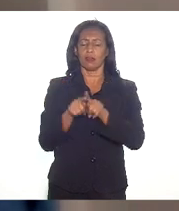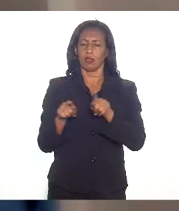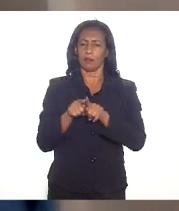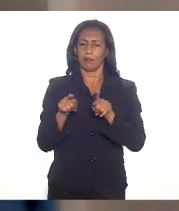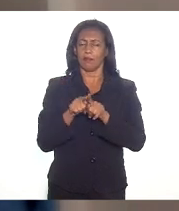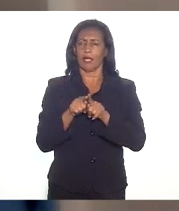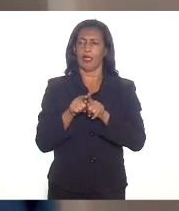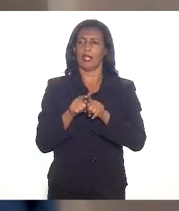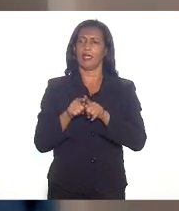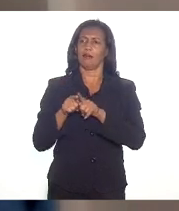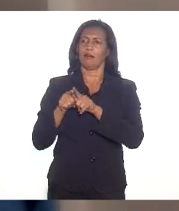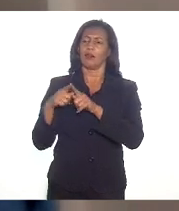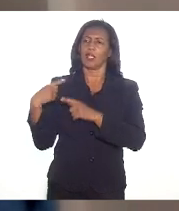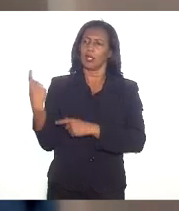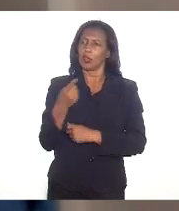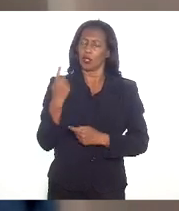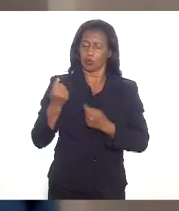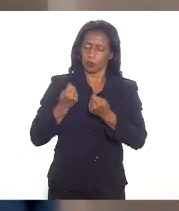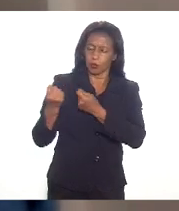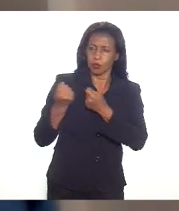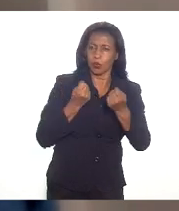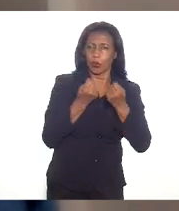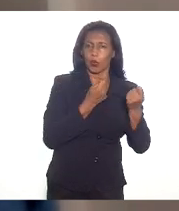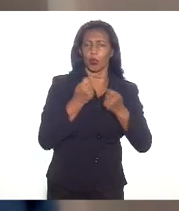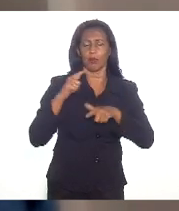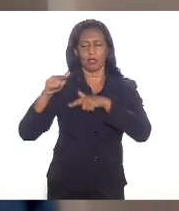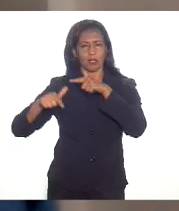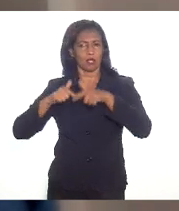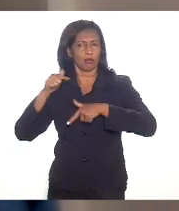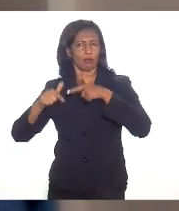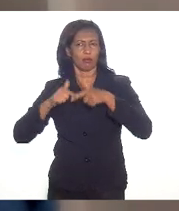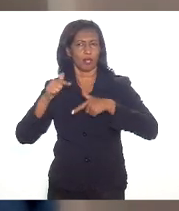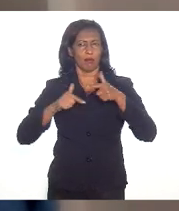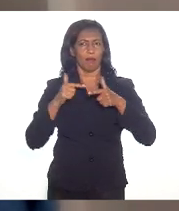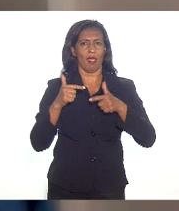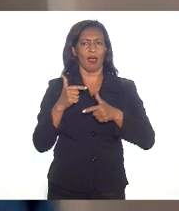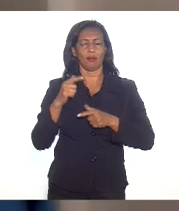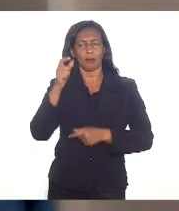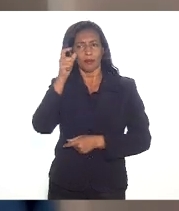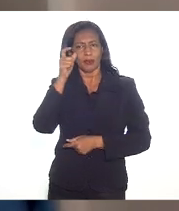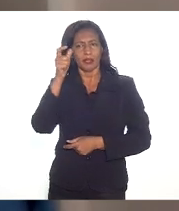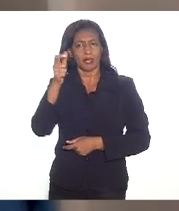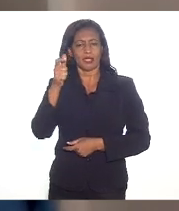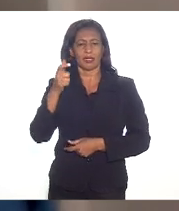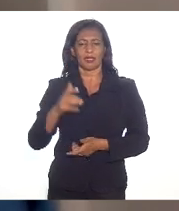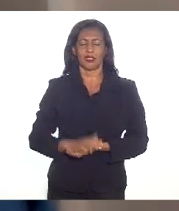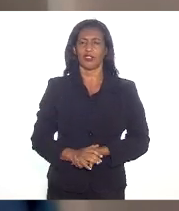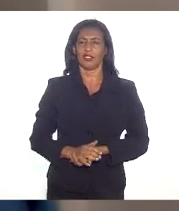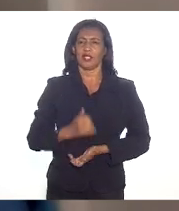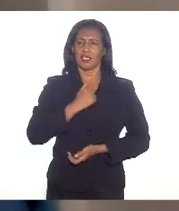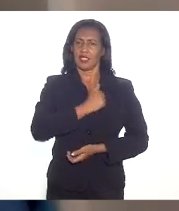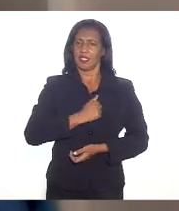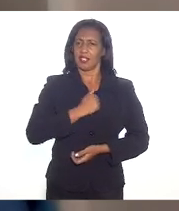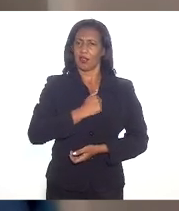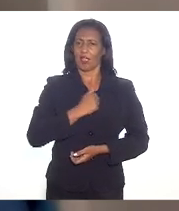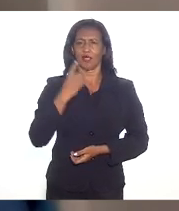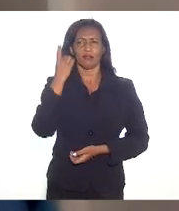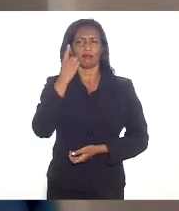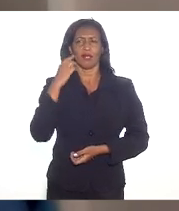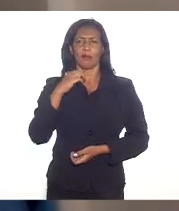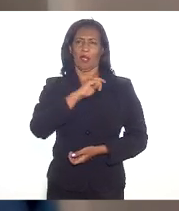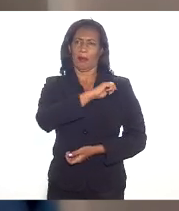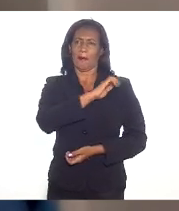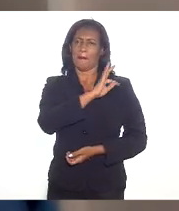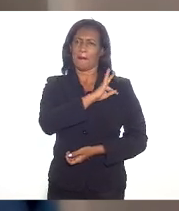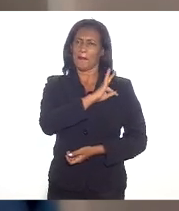dizer, mandato, autonomia, e está sendo um trabalho, quer dizer, muitíssimo interessante. Saudar a deputada Marta Rocha, também